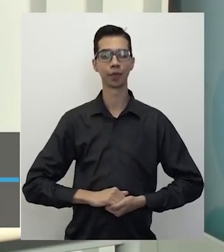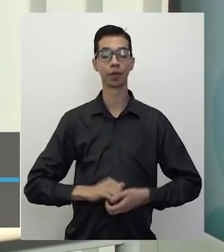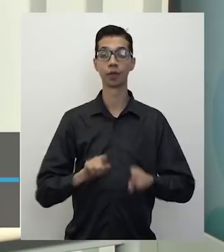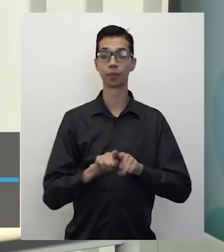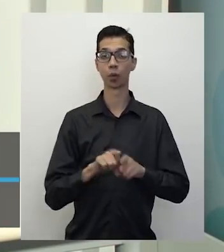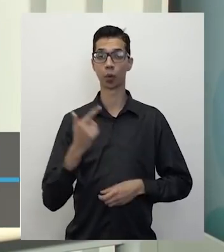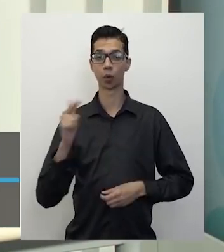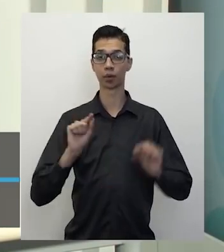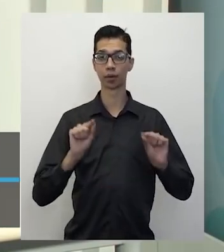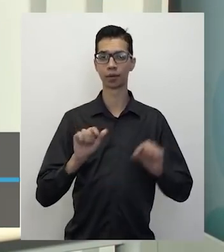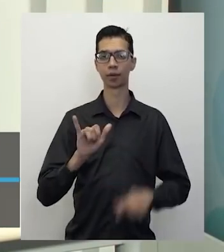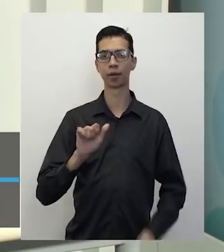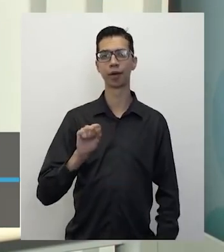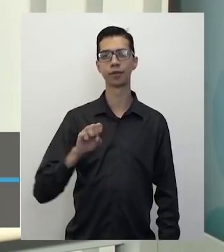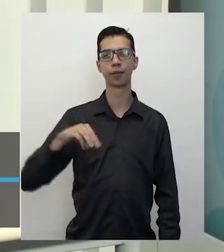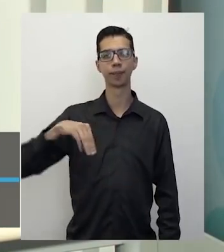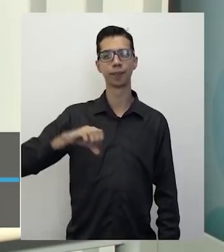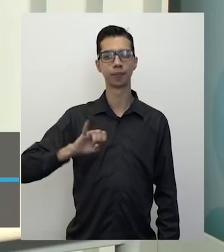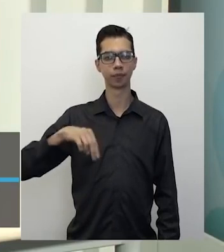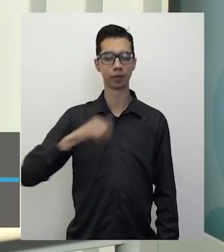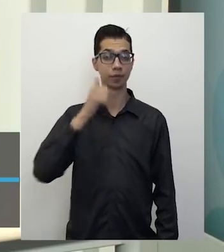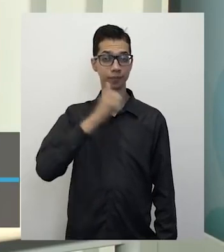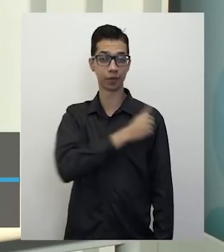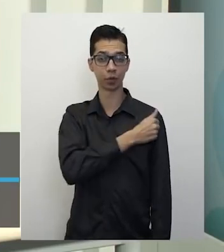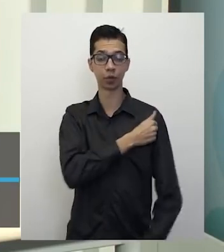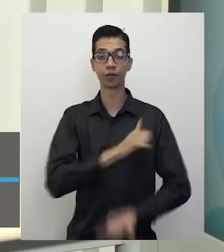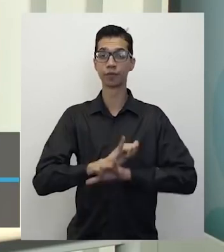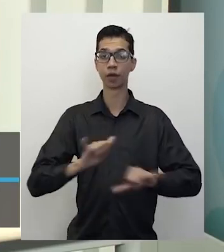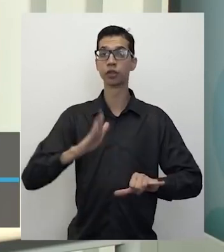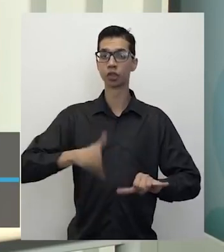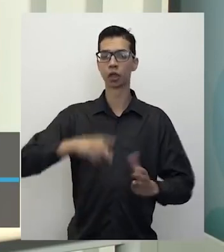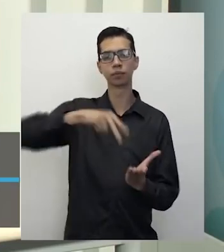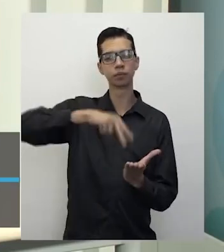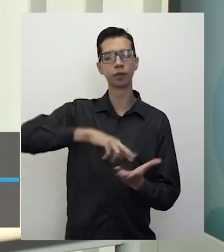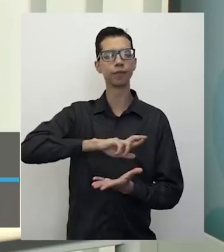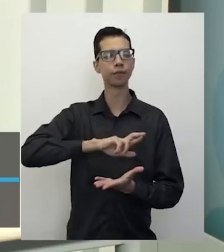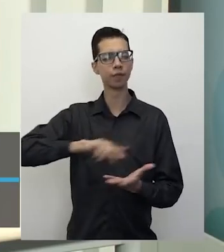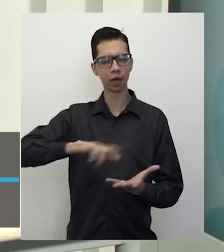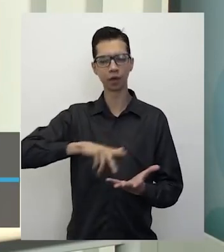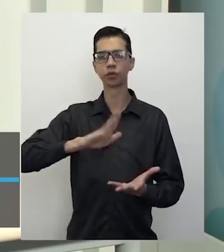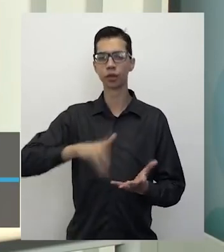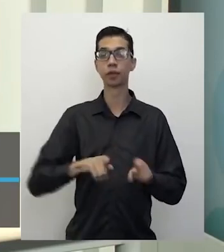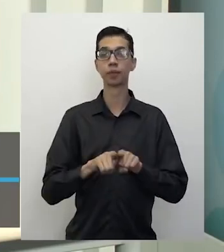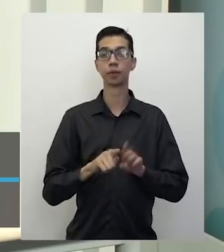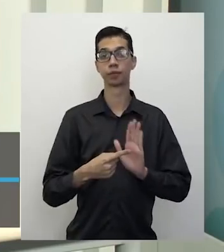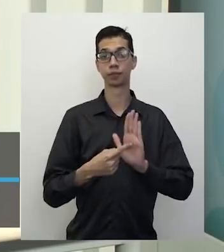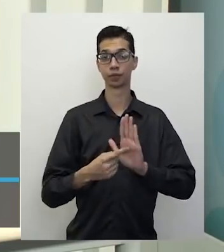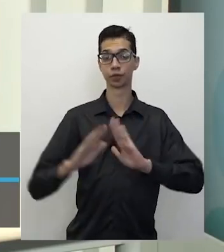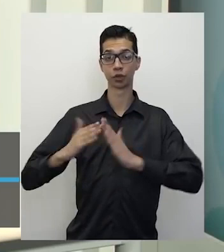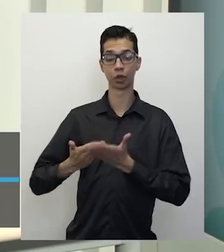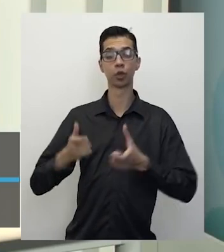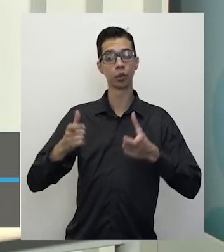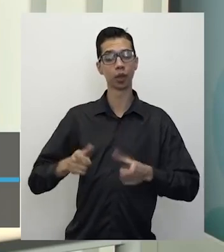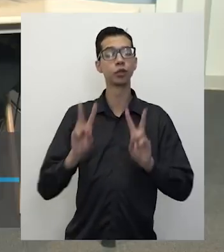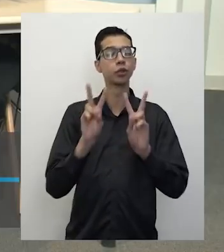outra foi a Yasmin, a outra aluna, e ela disse que já leu várias, inclusive fez uma apresentação na escola de uma crônica. Legal,